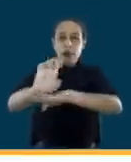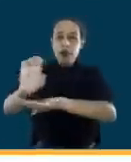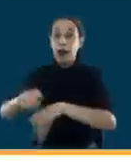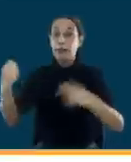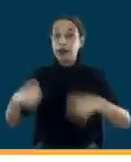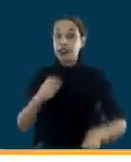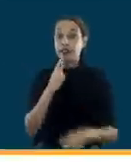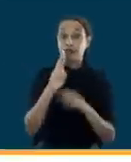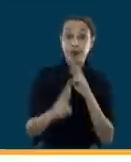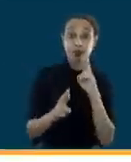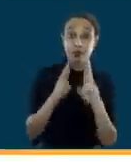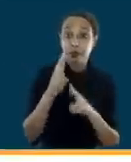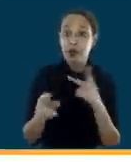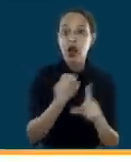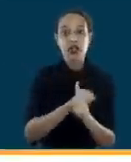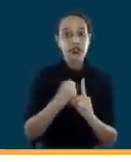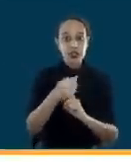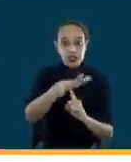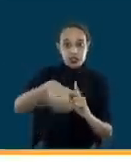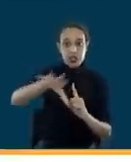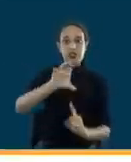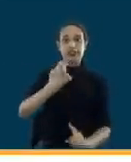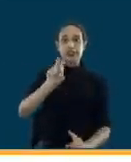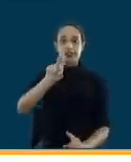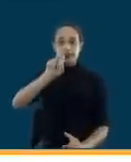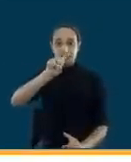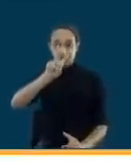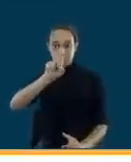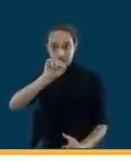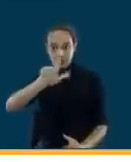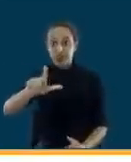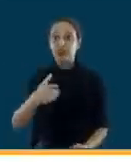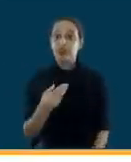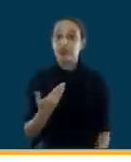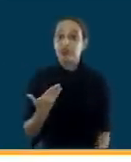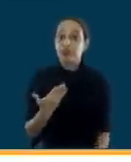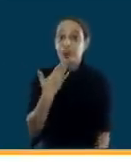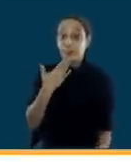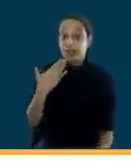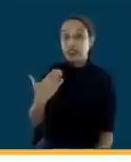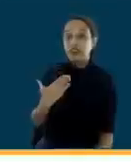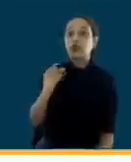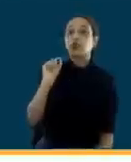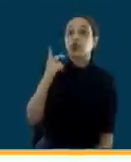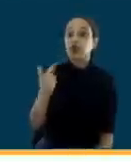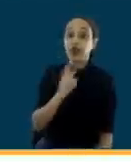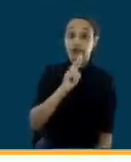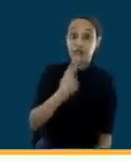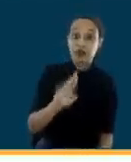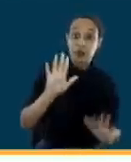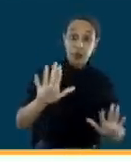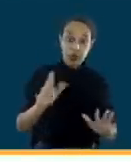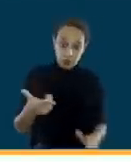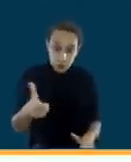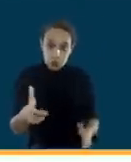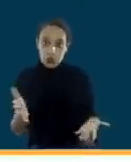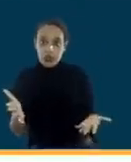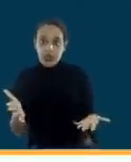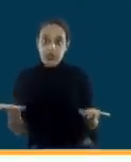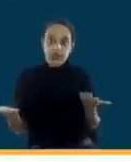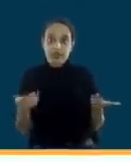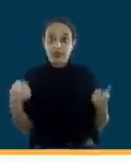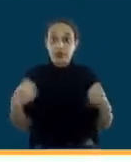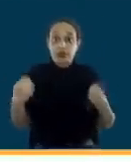civil pede respostas de cadastros, e a gente ainda depende de uma regulamentação federal que ainda não saiu. Nós dependemos de